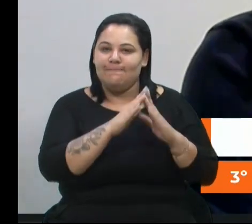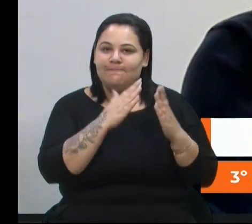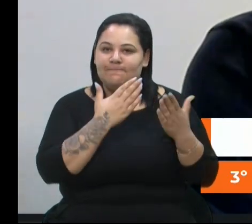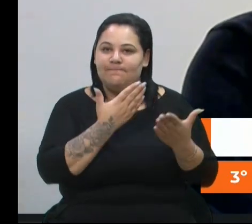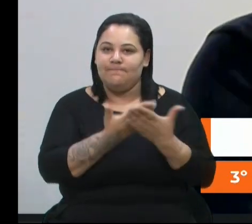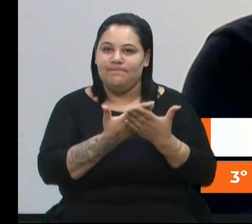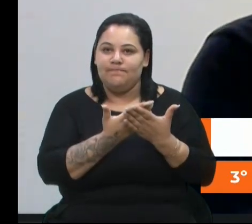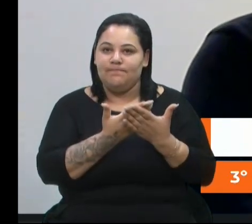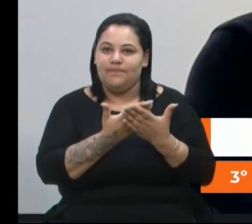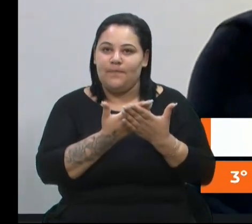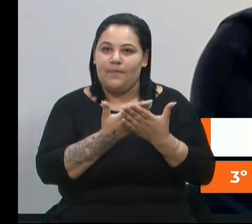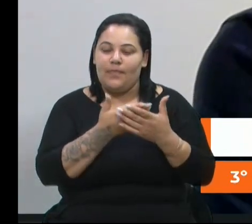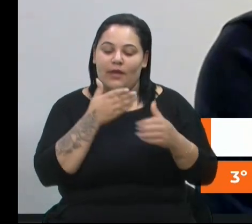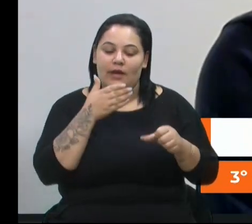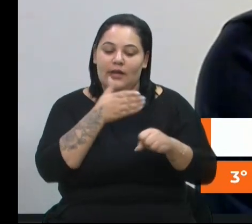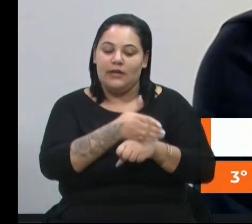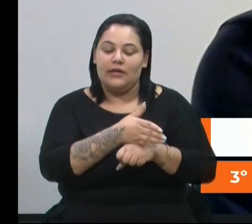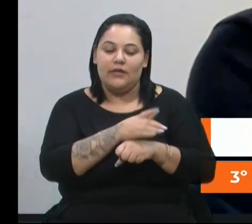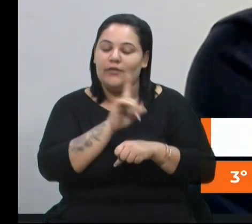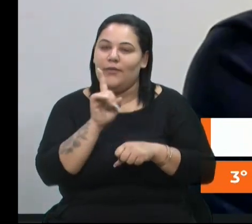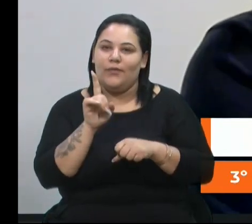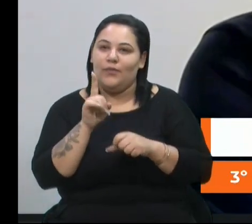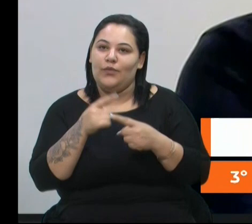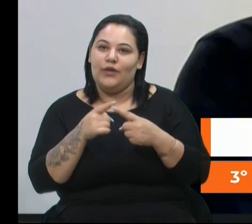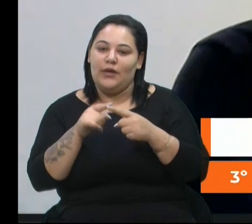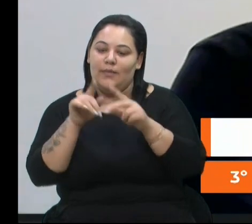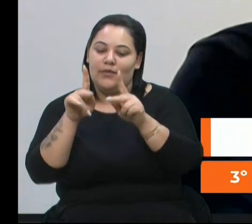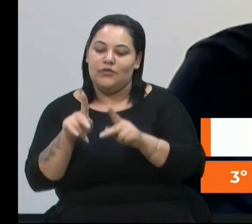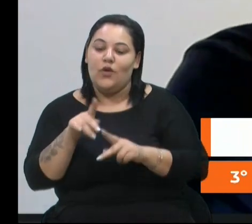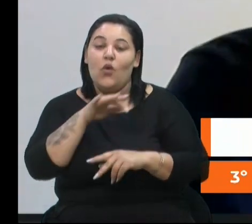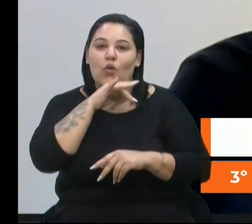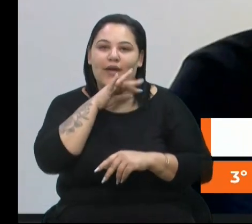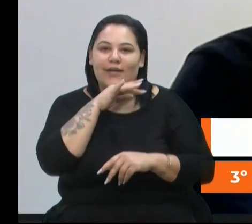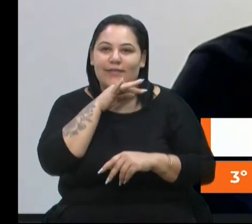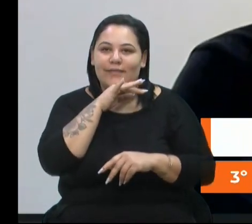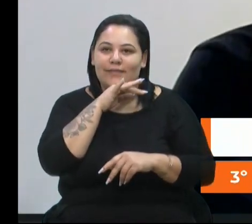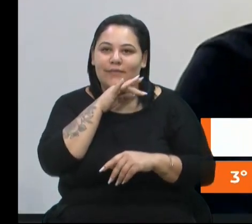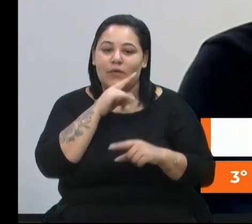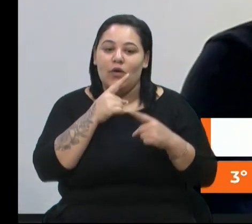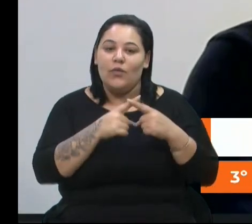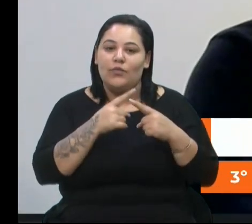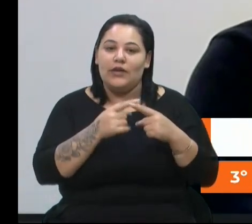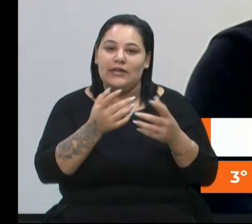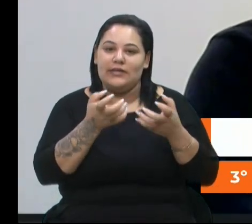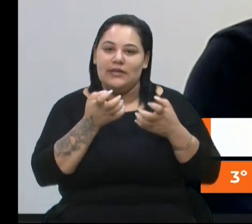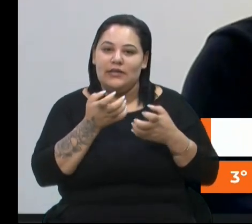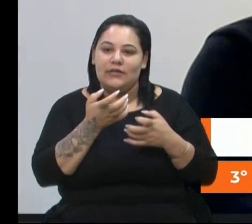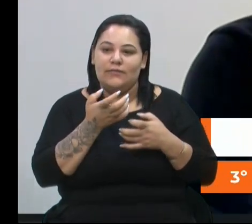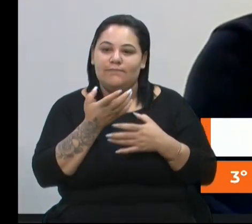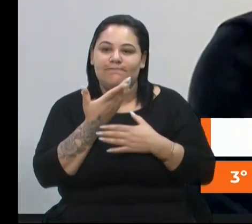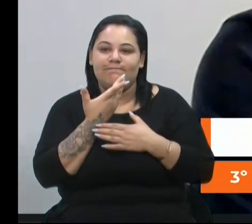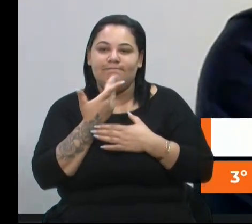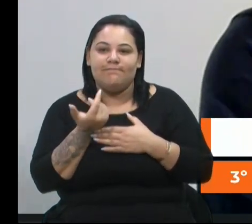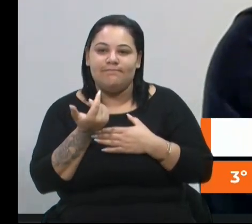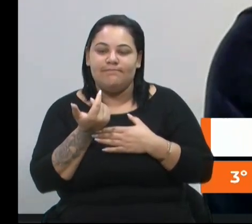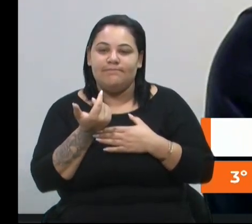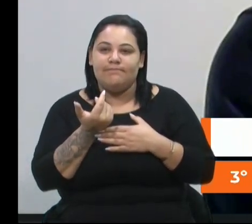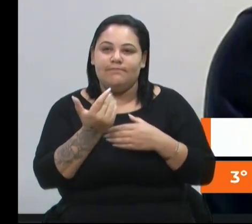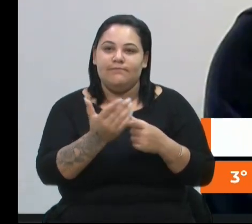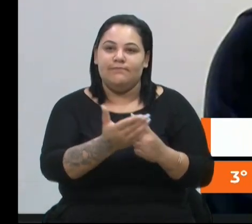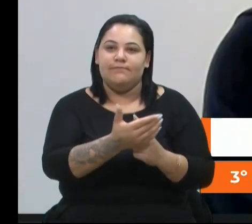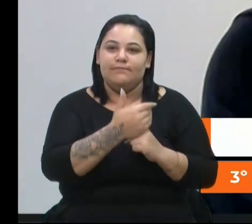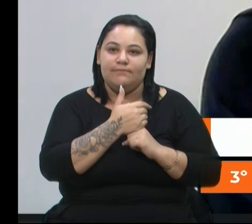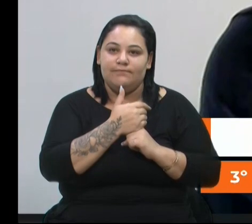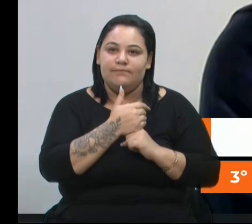eles entraram ali não porque eram ruins, eles entraram ali porque estavam buscando validação e acolhimento. E tiveram validação